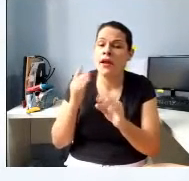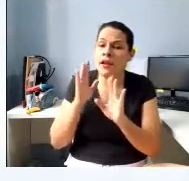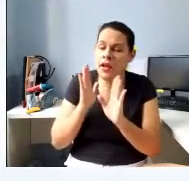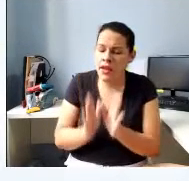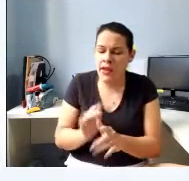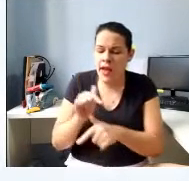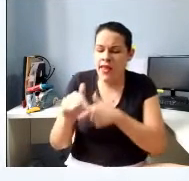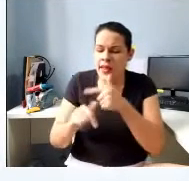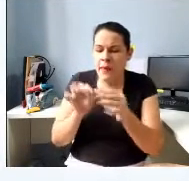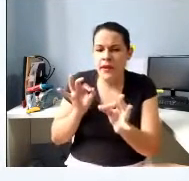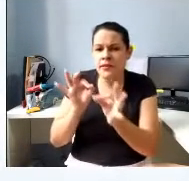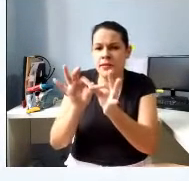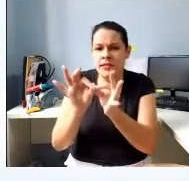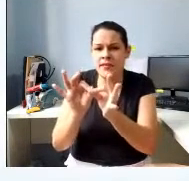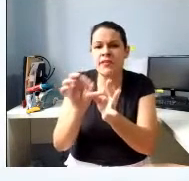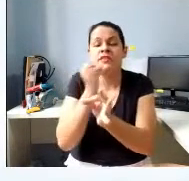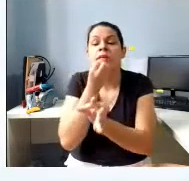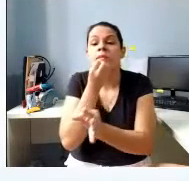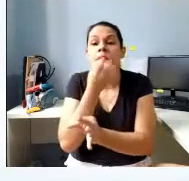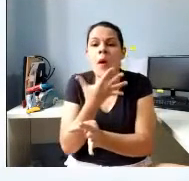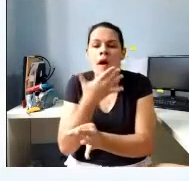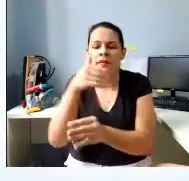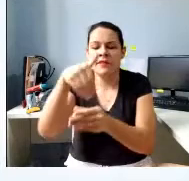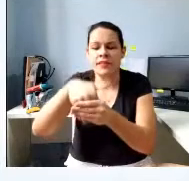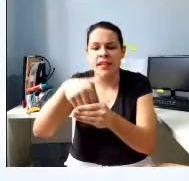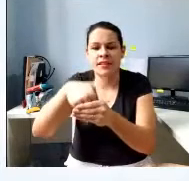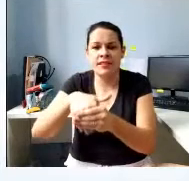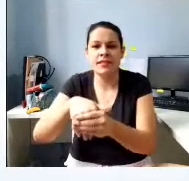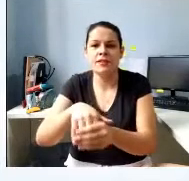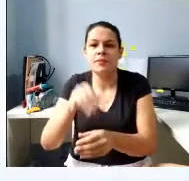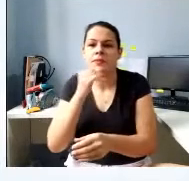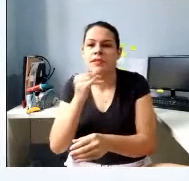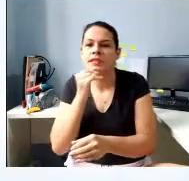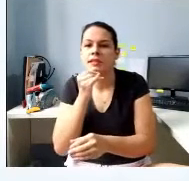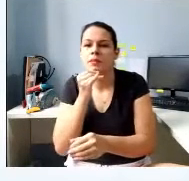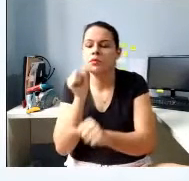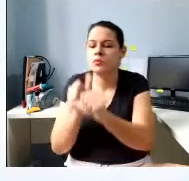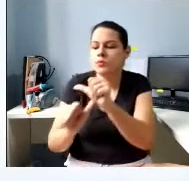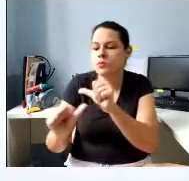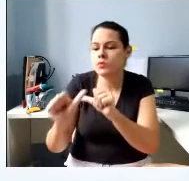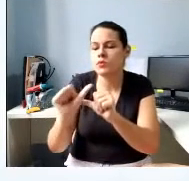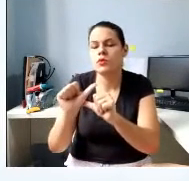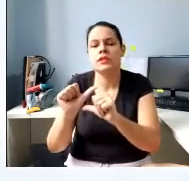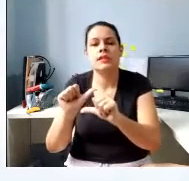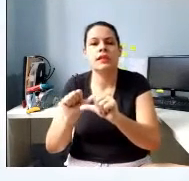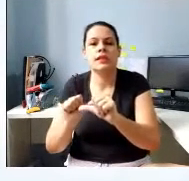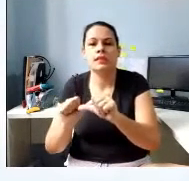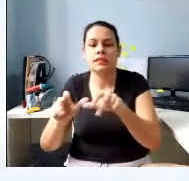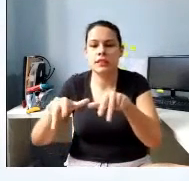pontualmente tiveram boas votações. Né? Transgênero, raça,